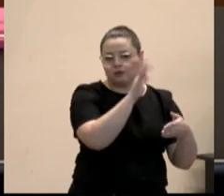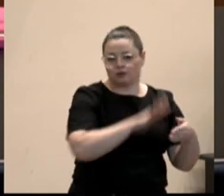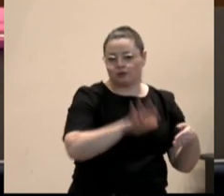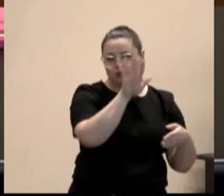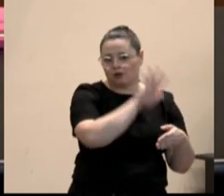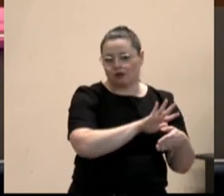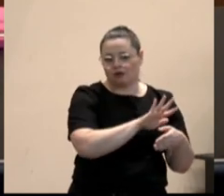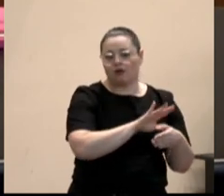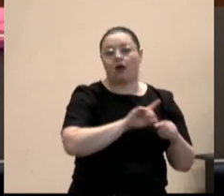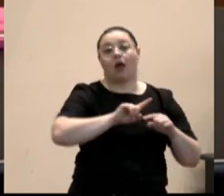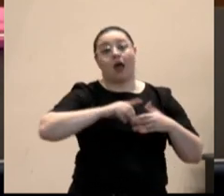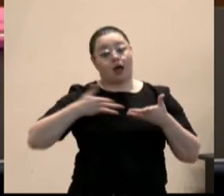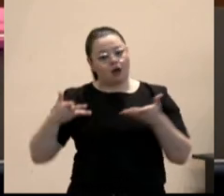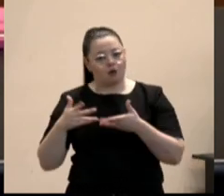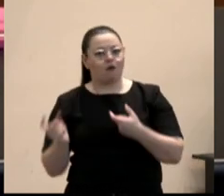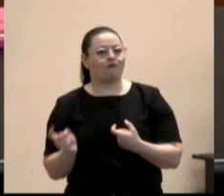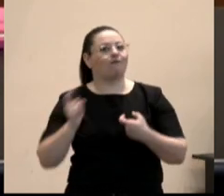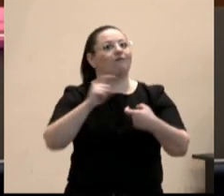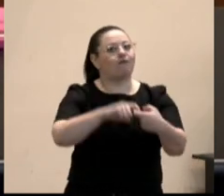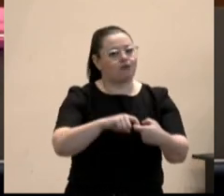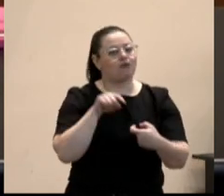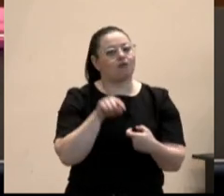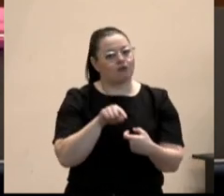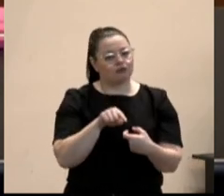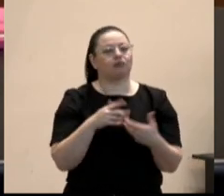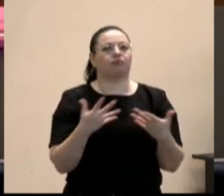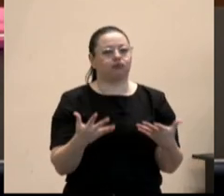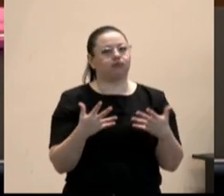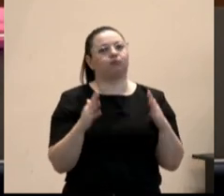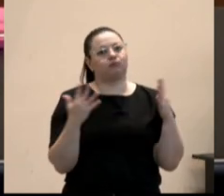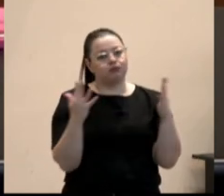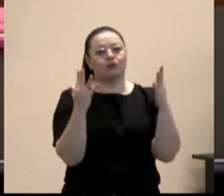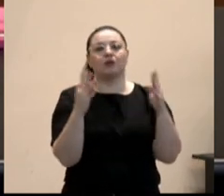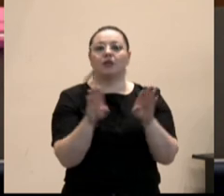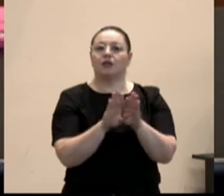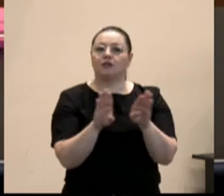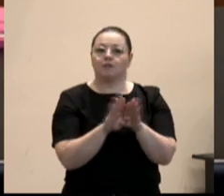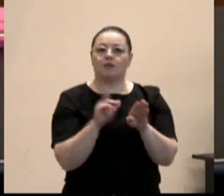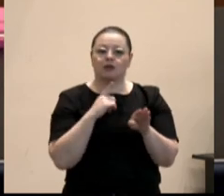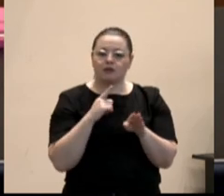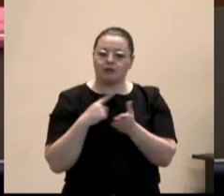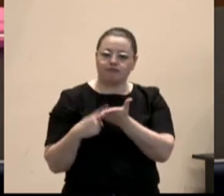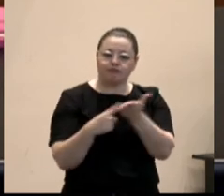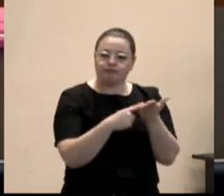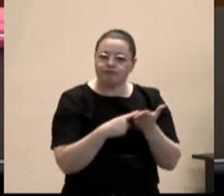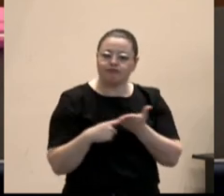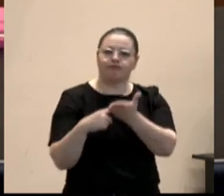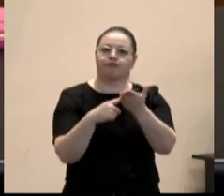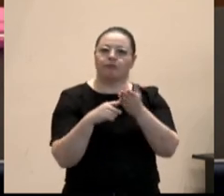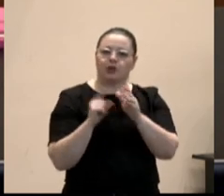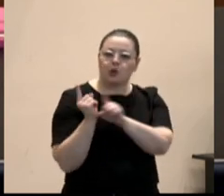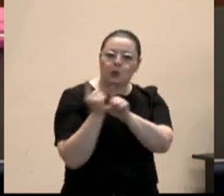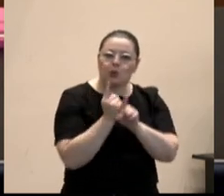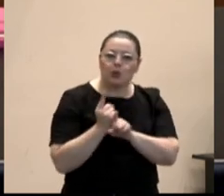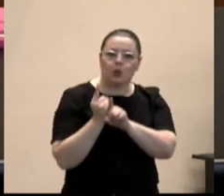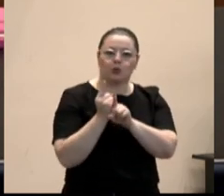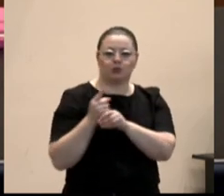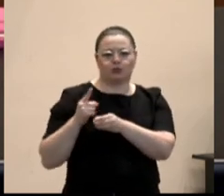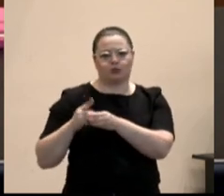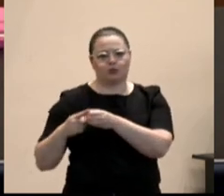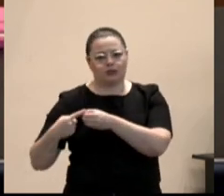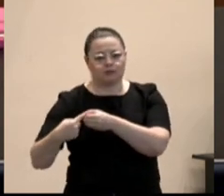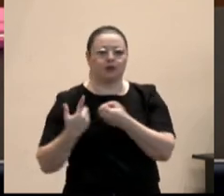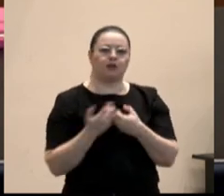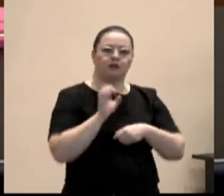Fórum Nacional, inclusive às conferências municipais, estaduais e a Nacional de Educação,